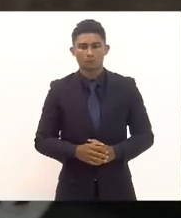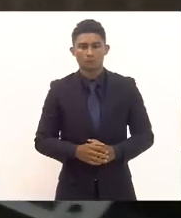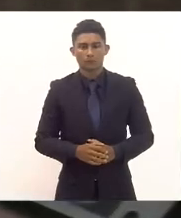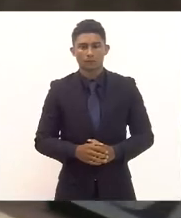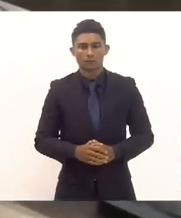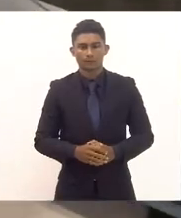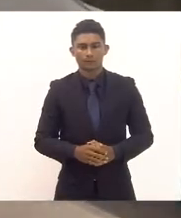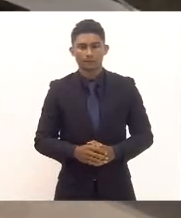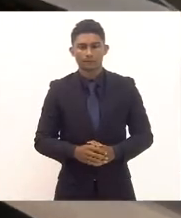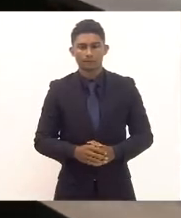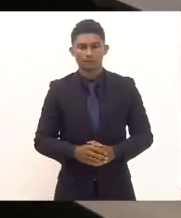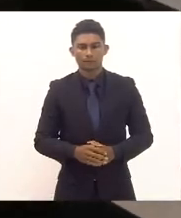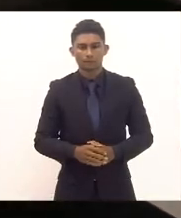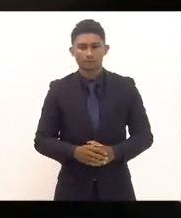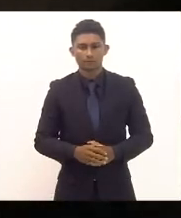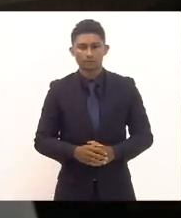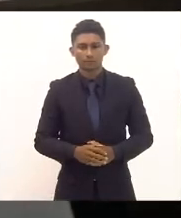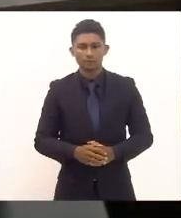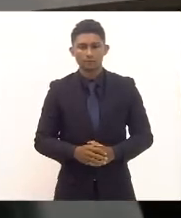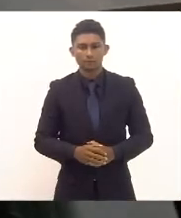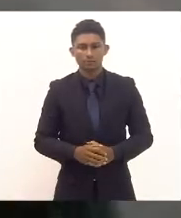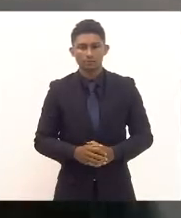E aí